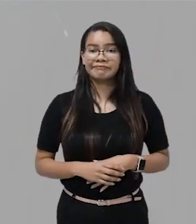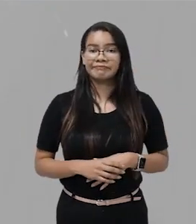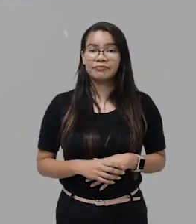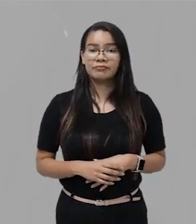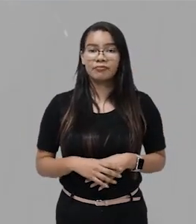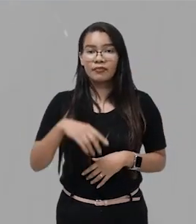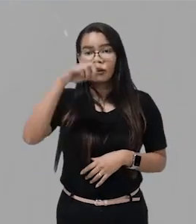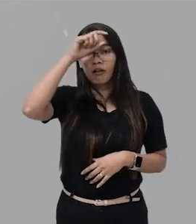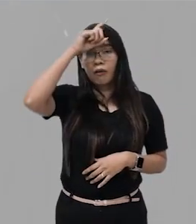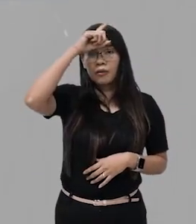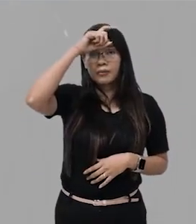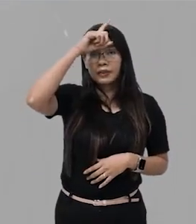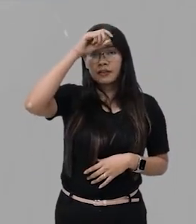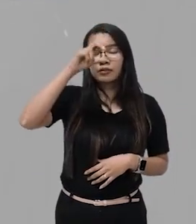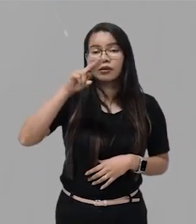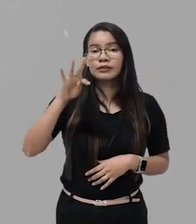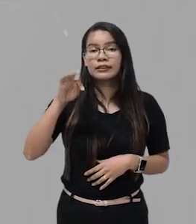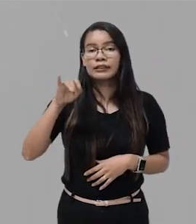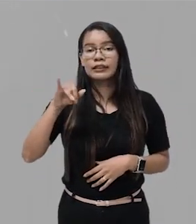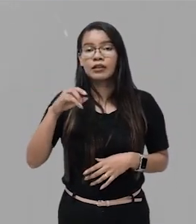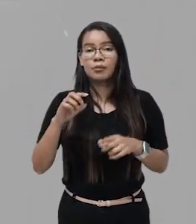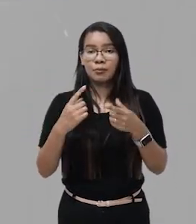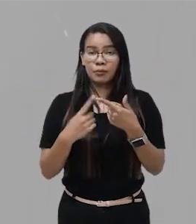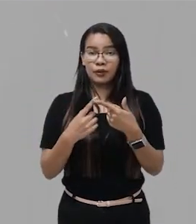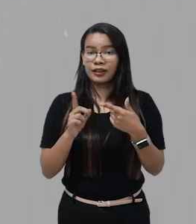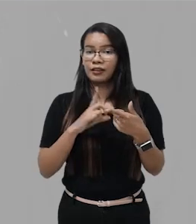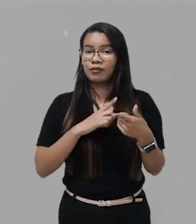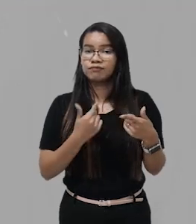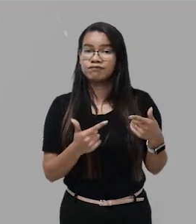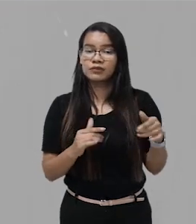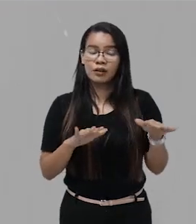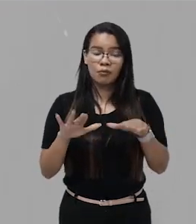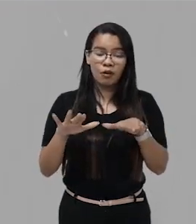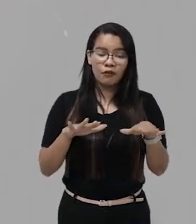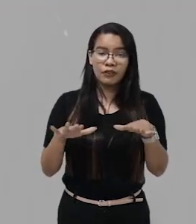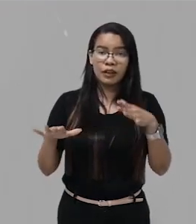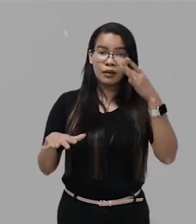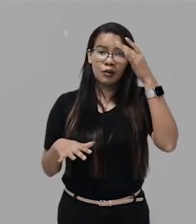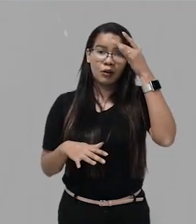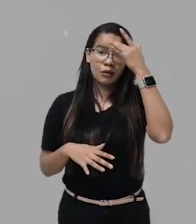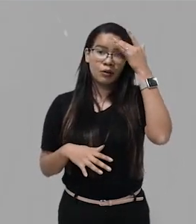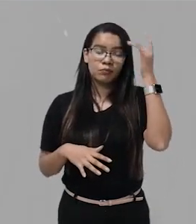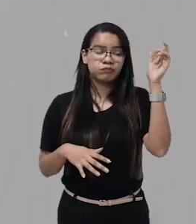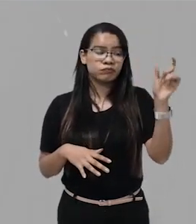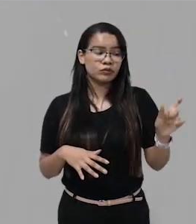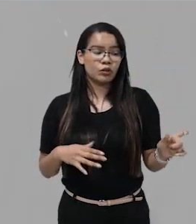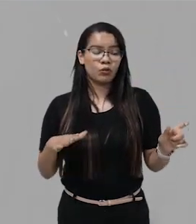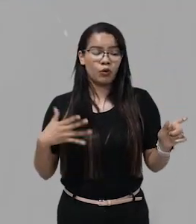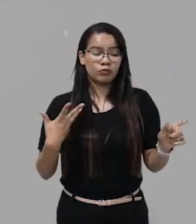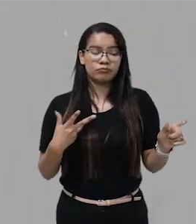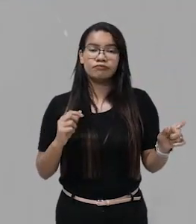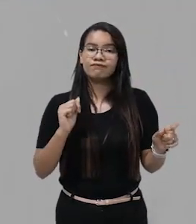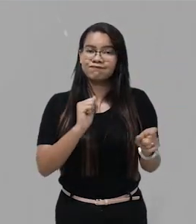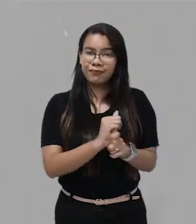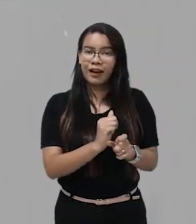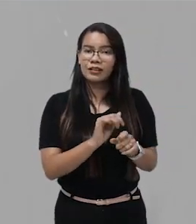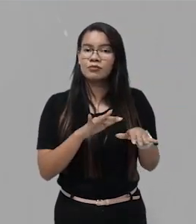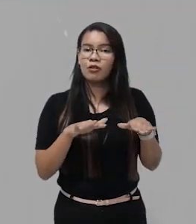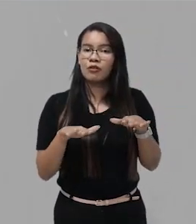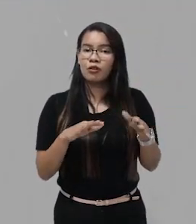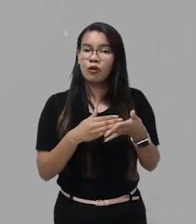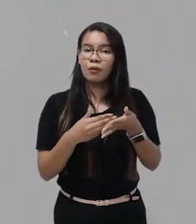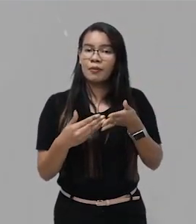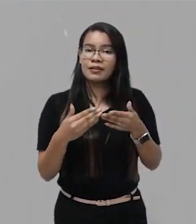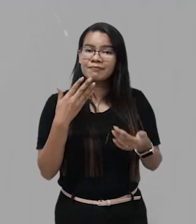estar se movimentando, nós já estudamos, quando falamos de sistema muscular, que o indivíduo, quando ele deixa de se movimentar, ele começa a perder massa